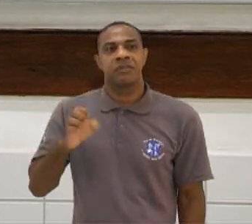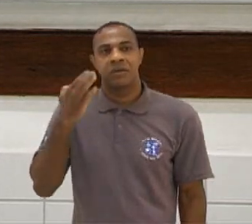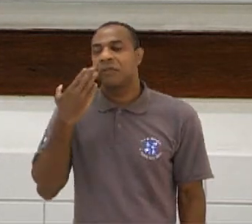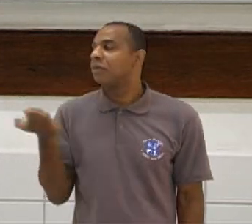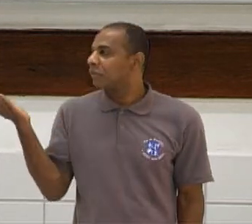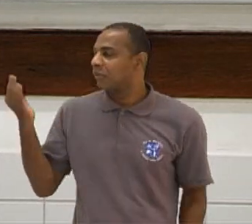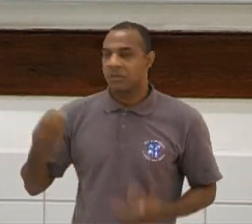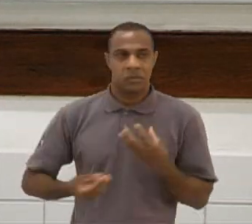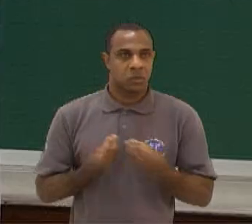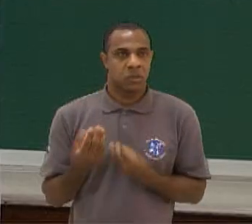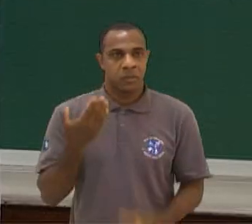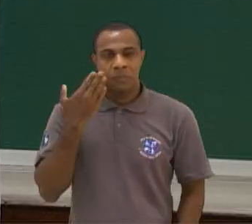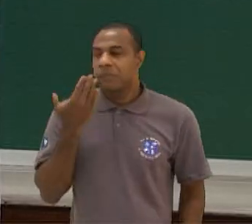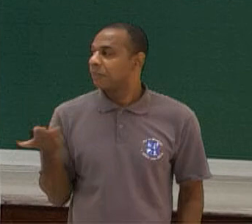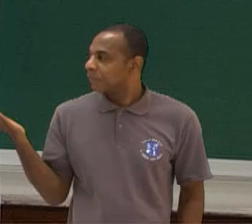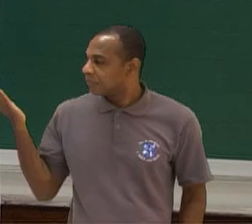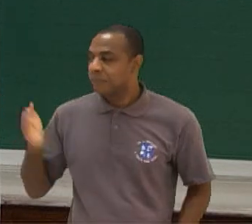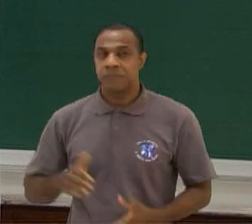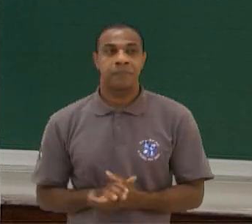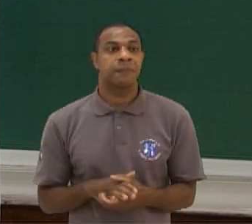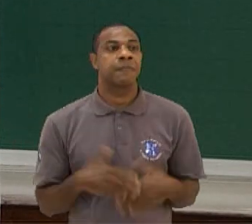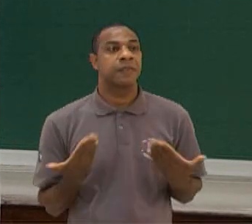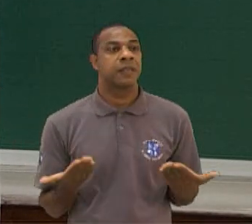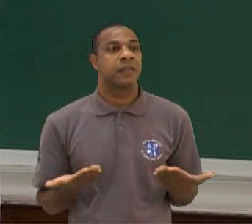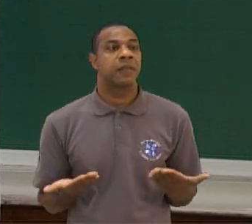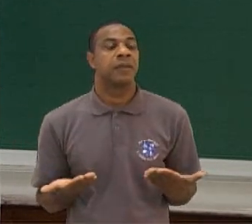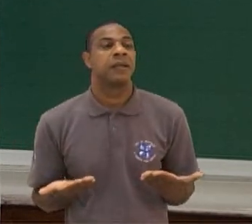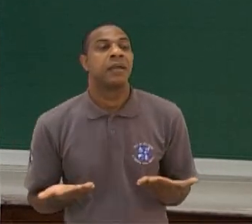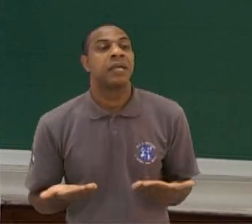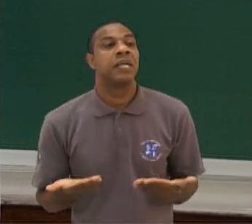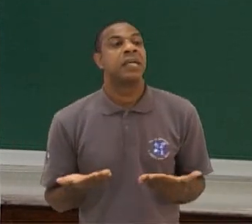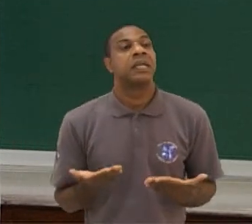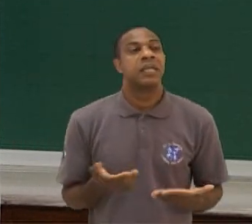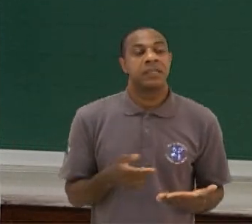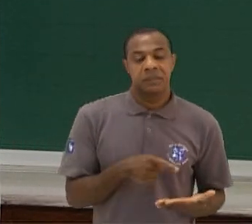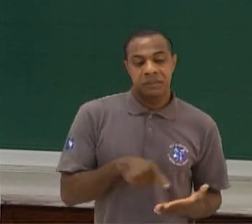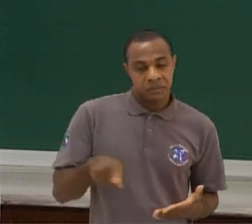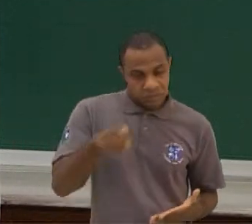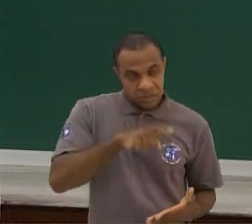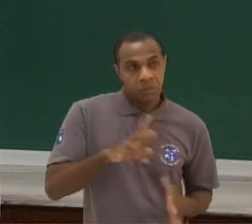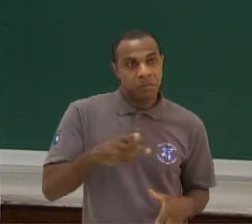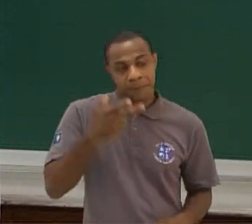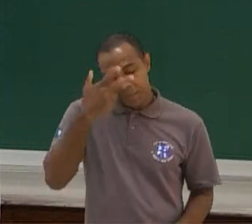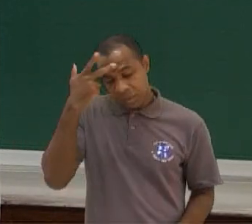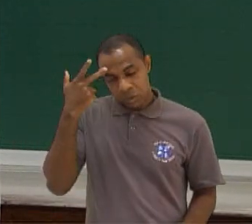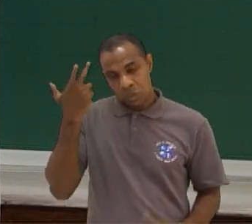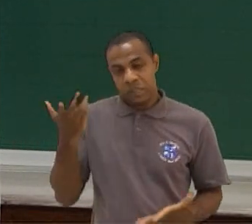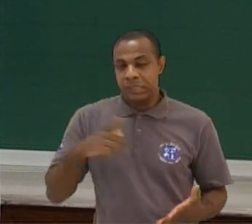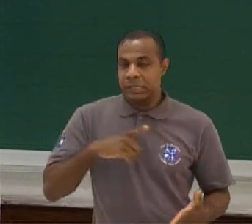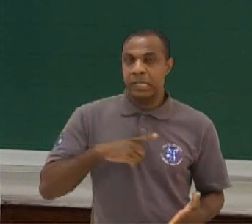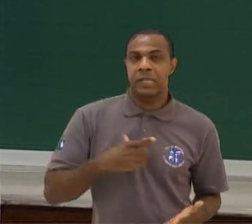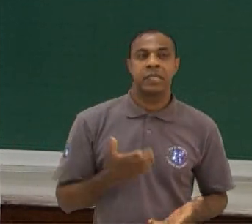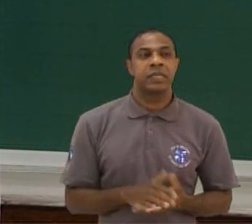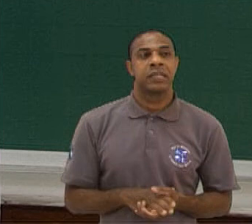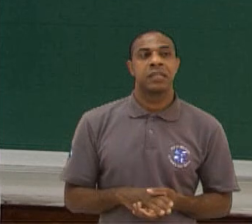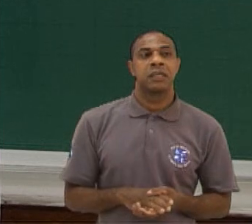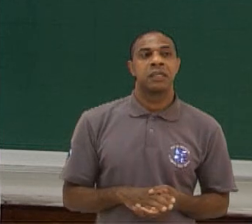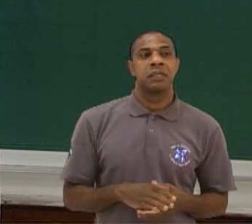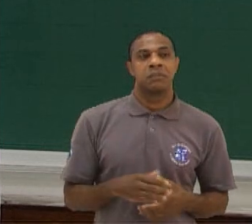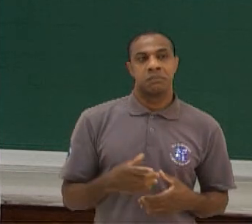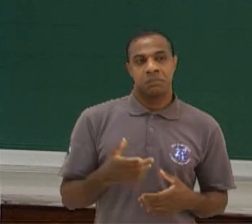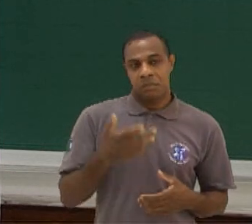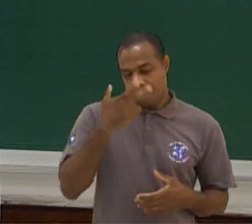observa aqui na figura. Tá? Para quem é uma pessoa que tem uma pessoa